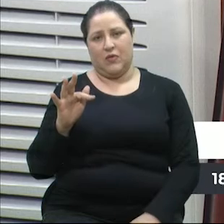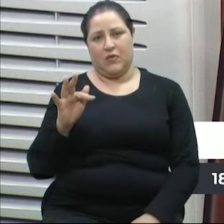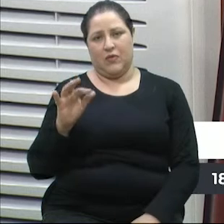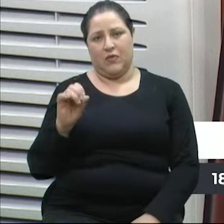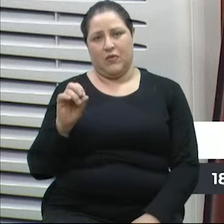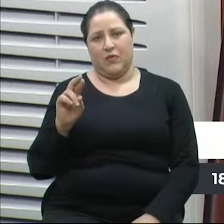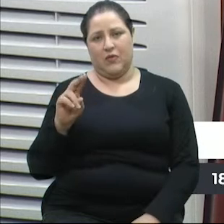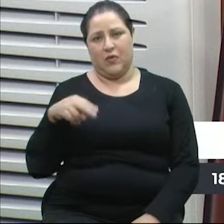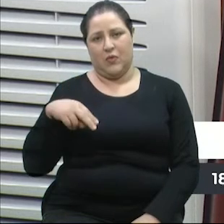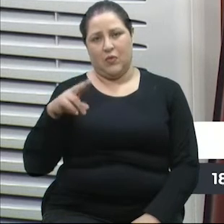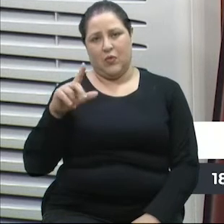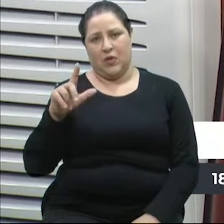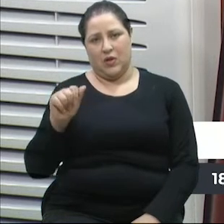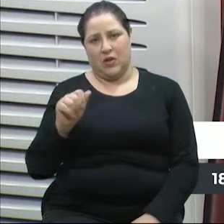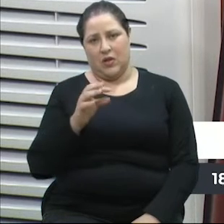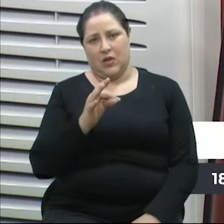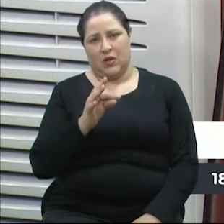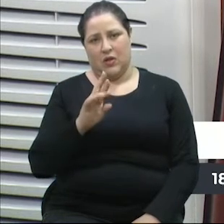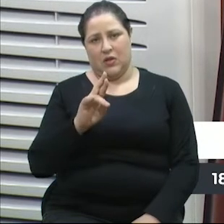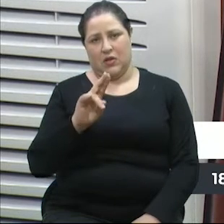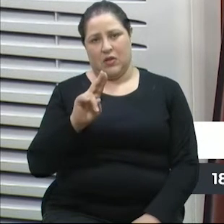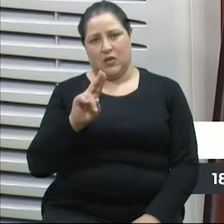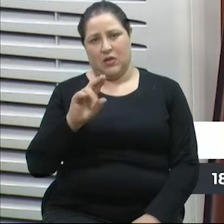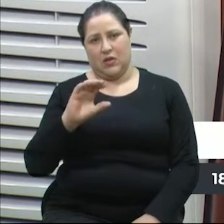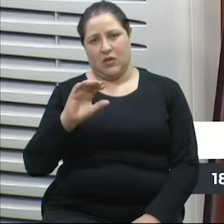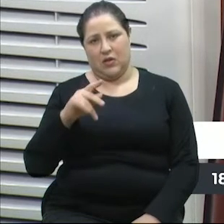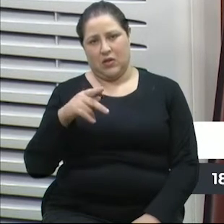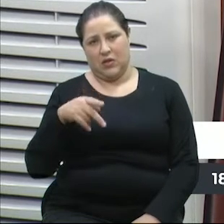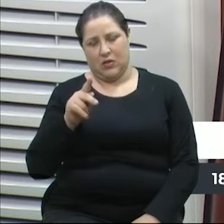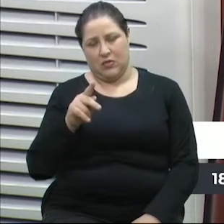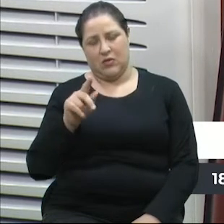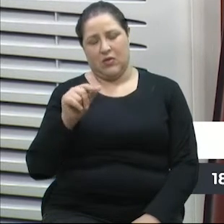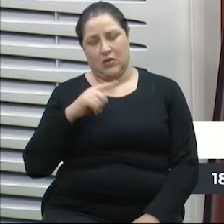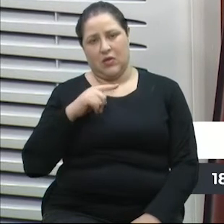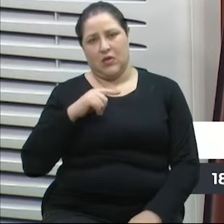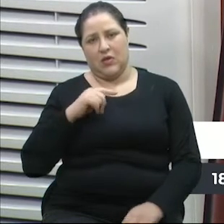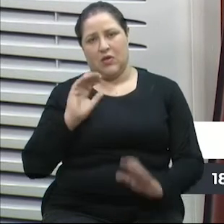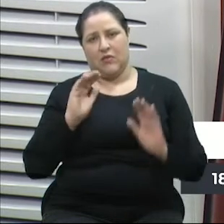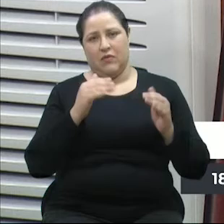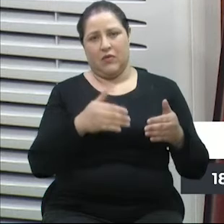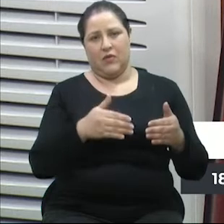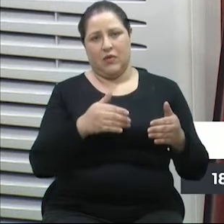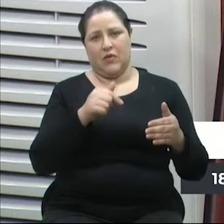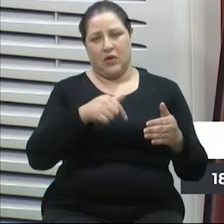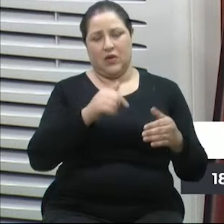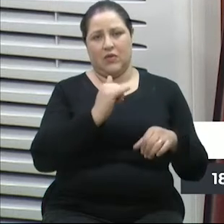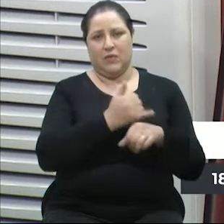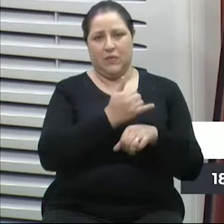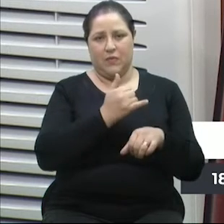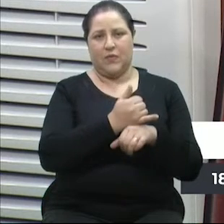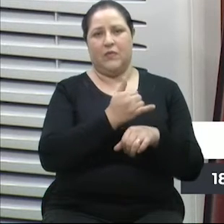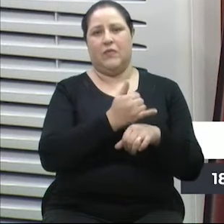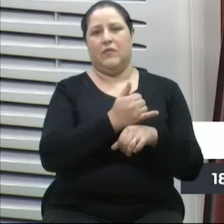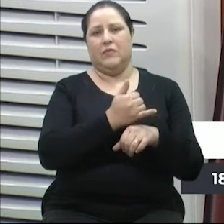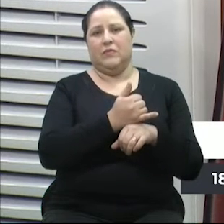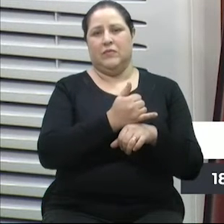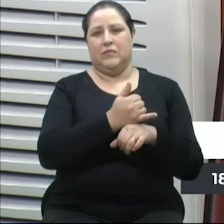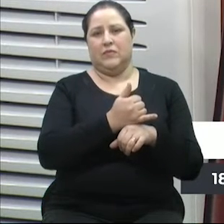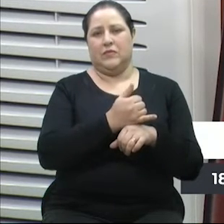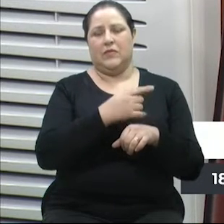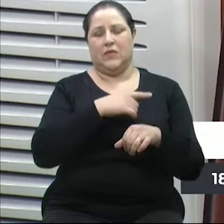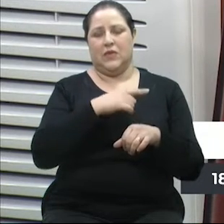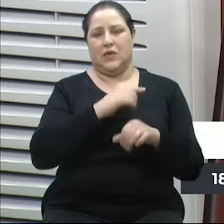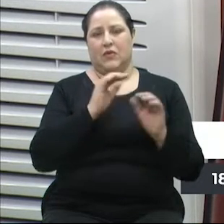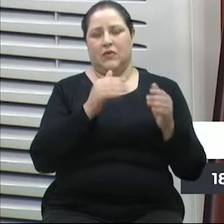maior polo metal mecânico do Brasil, ele só tem um foco, a parte industrial. Mas o lado qualidade de vida, o próprio